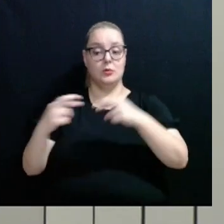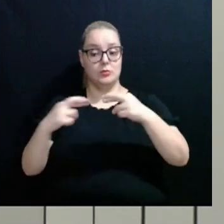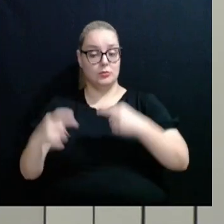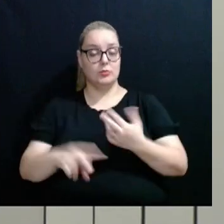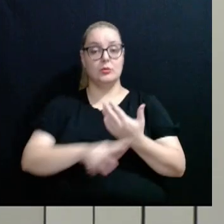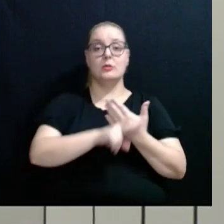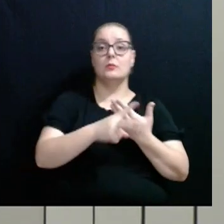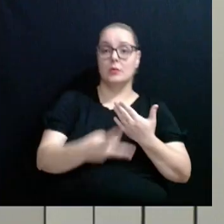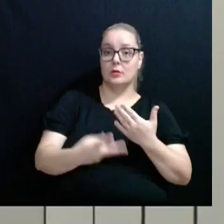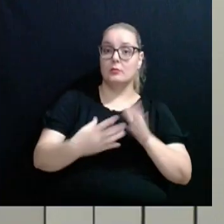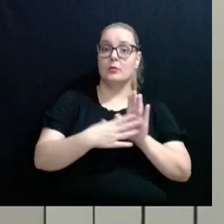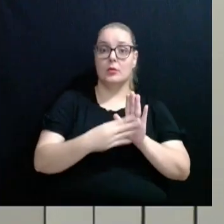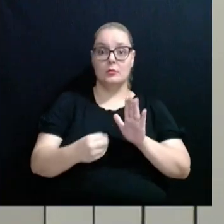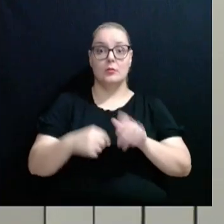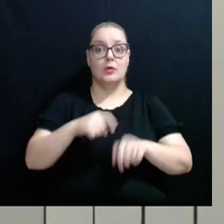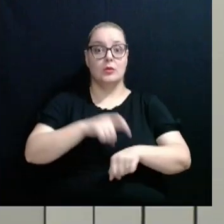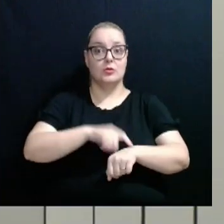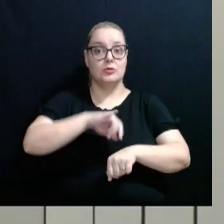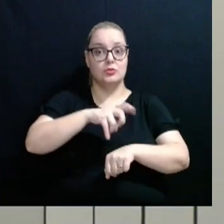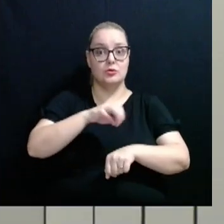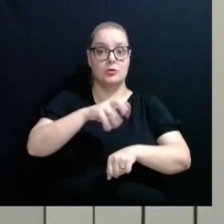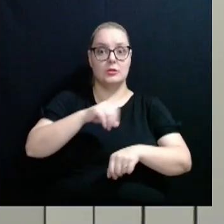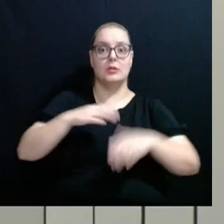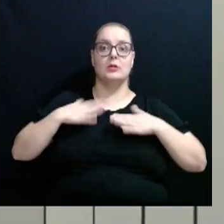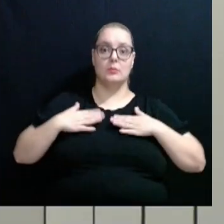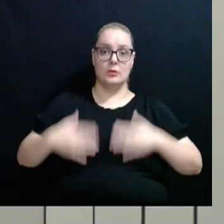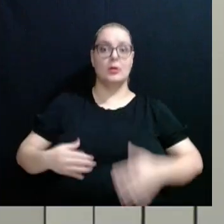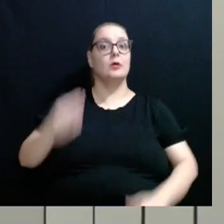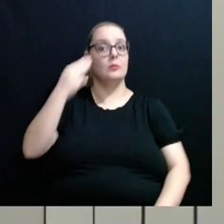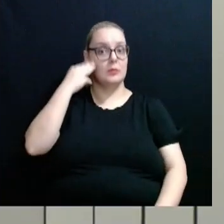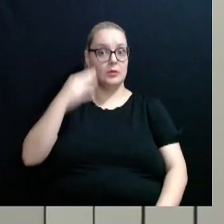de jornada na saúde física e também mental.